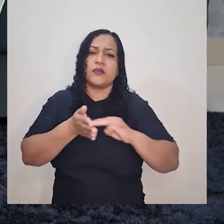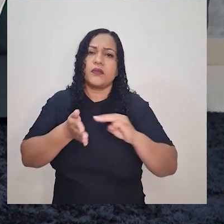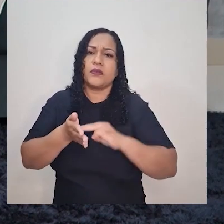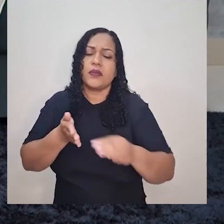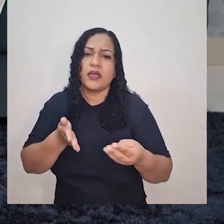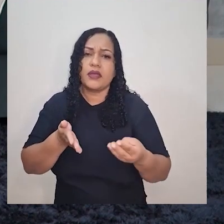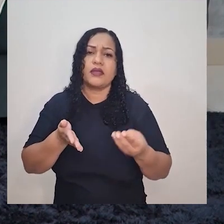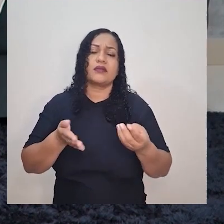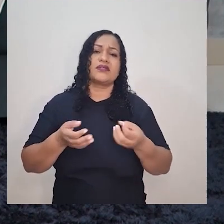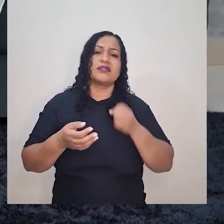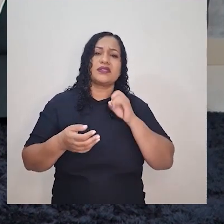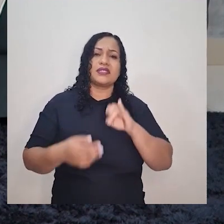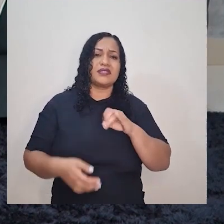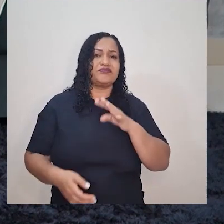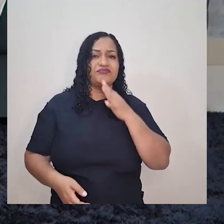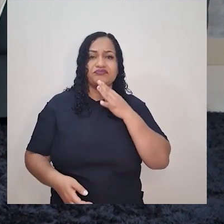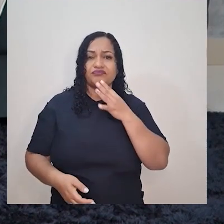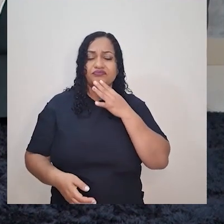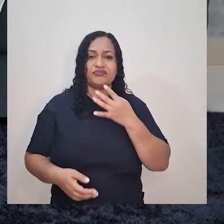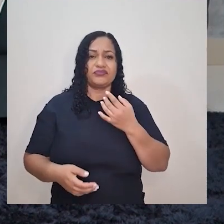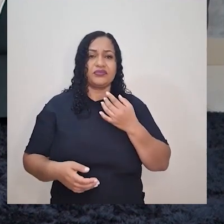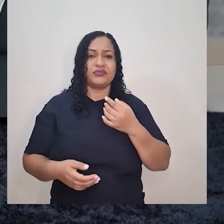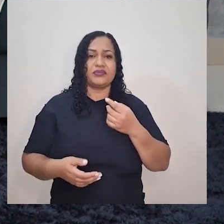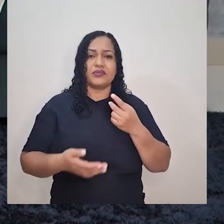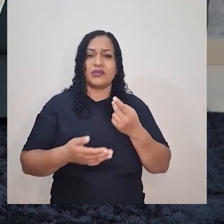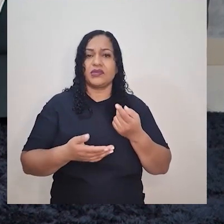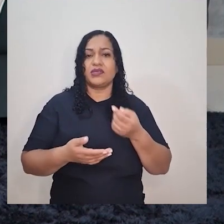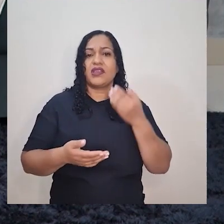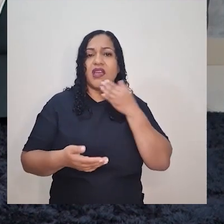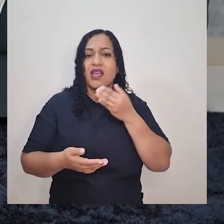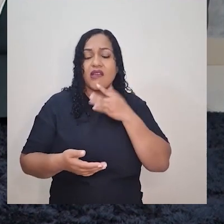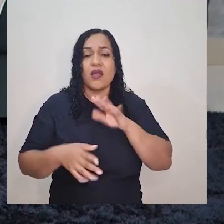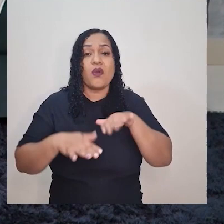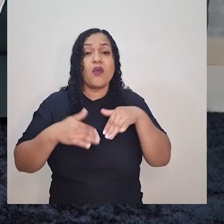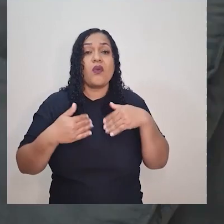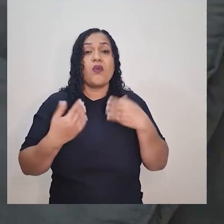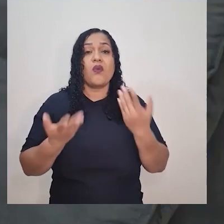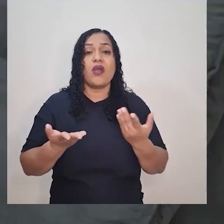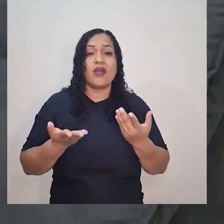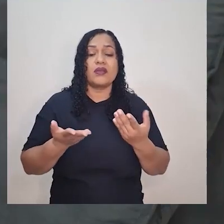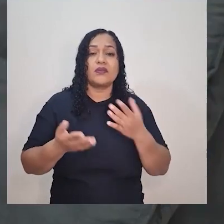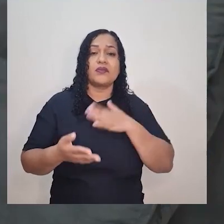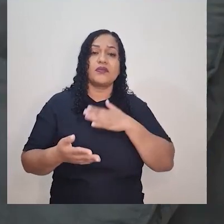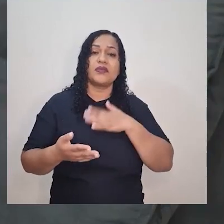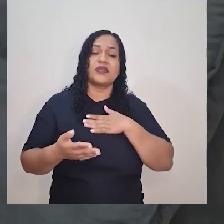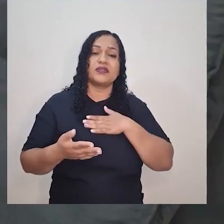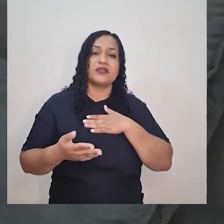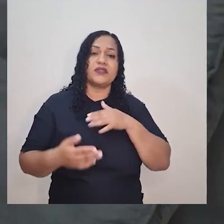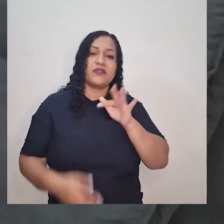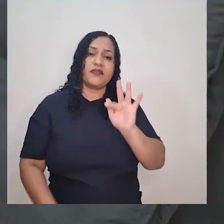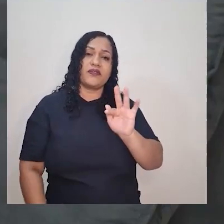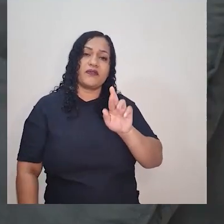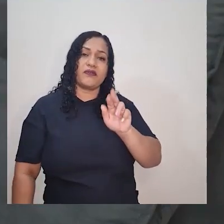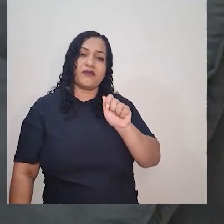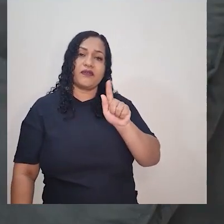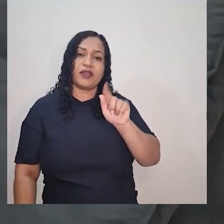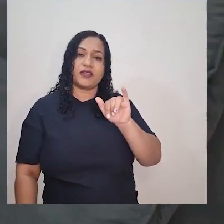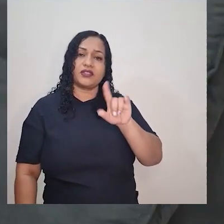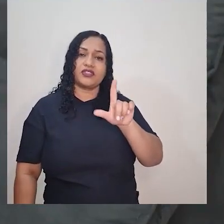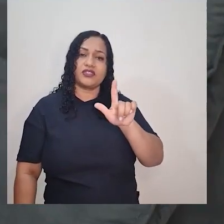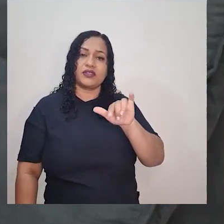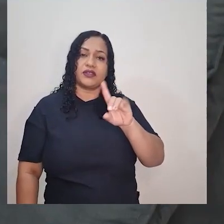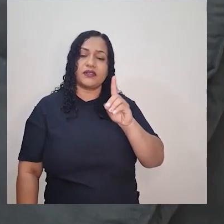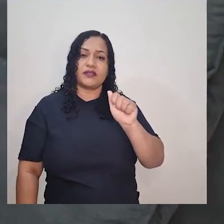novas metodologias se eu não conheço as minhas fragilidades, se eu não sei em quais pontos eu vou agir para poder melhorar o processo de ensino-aprendizagem